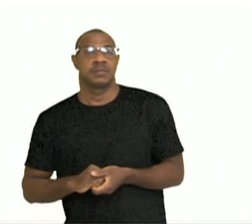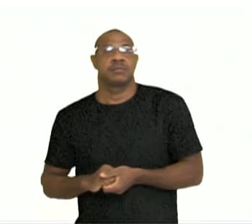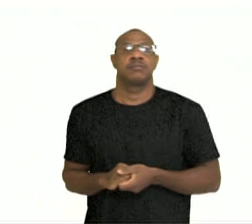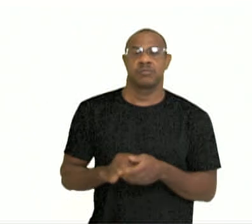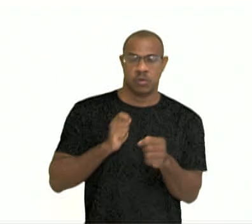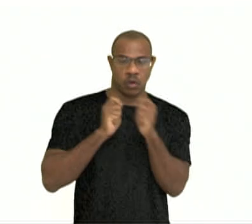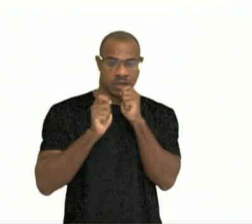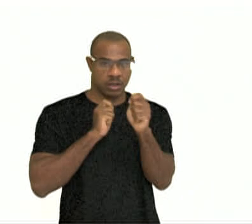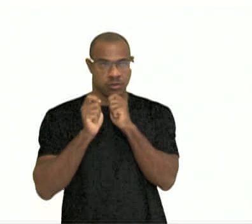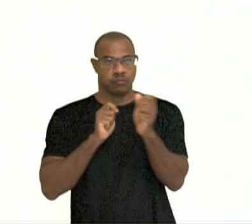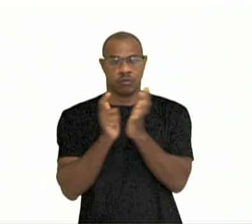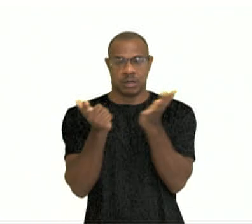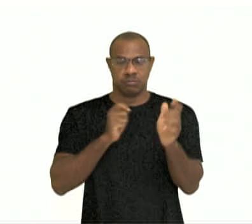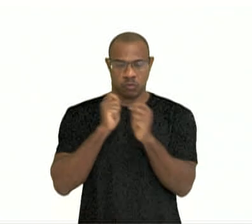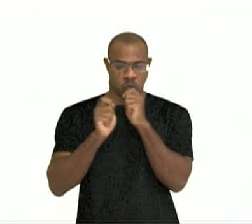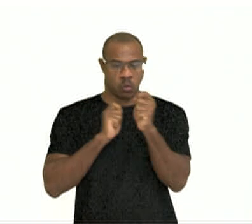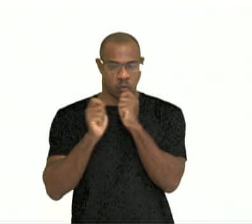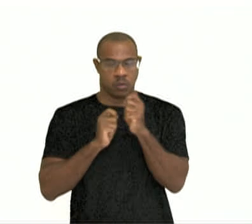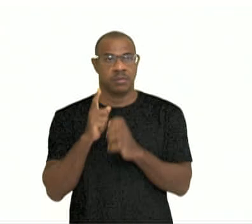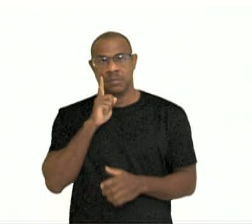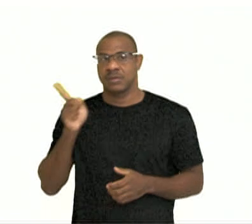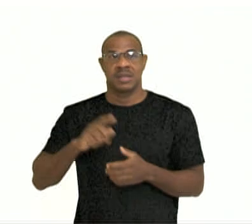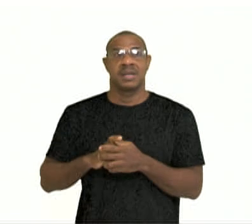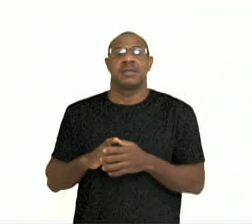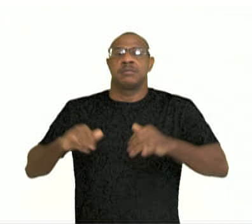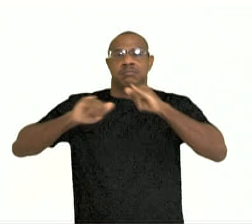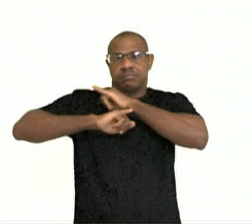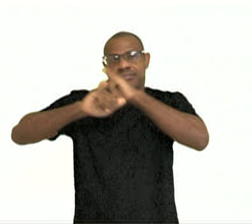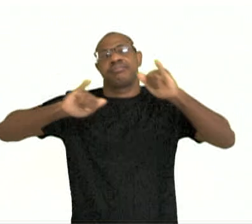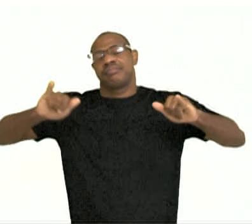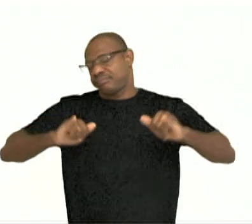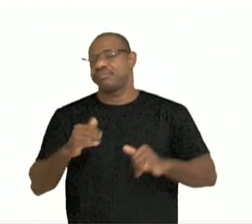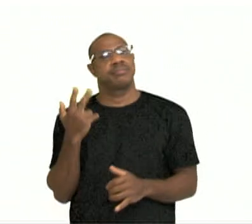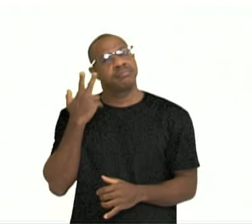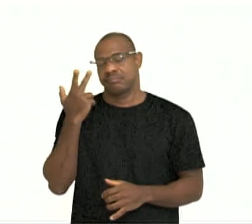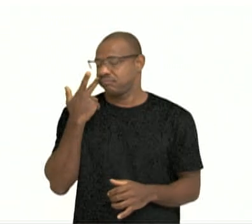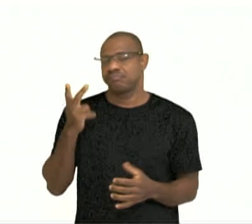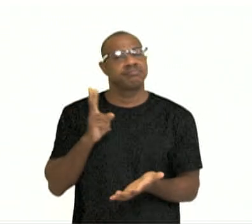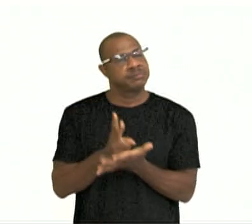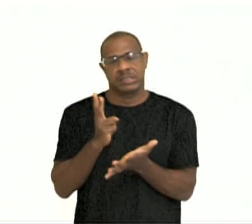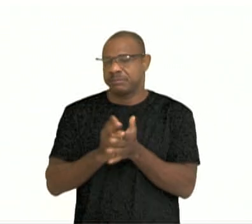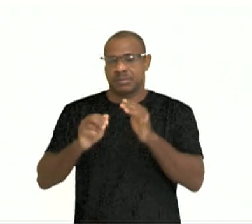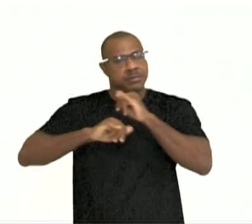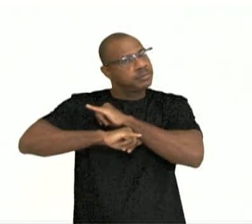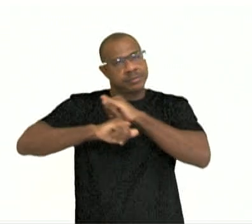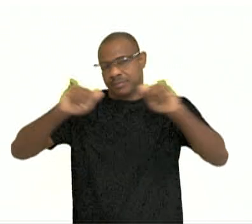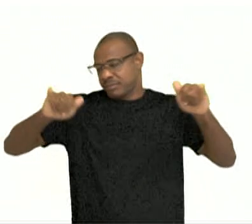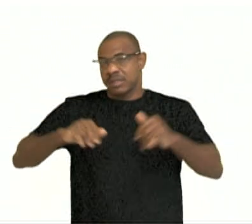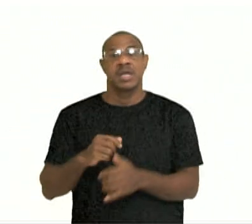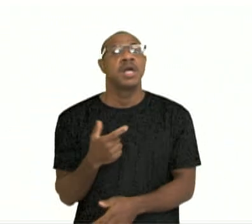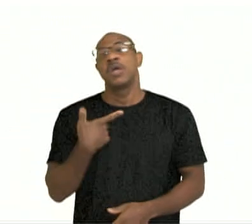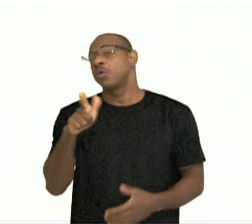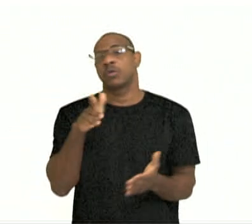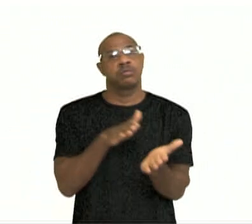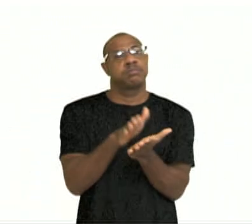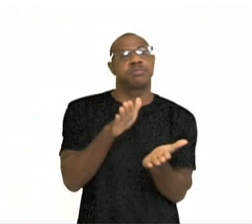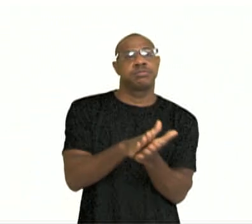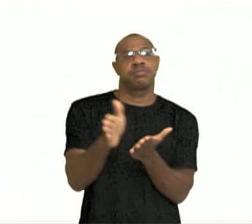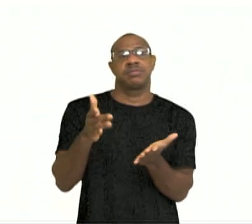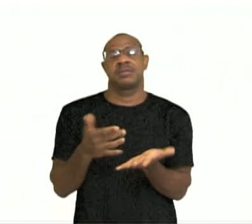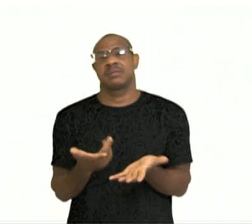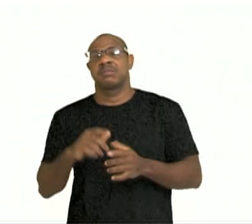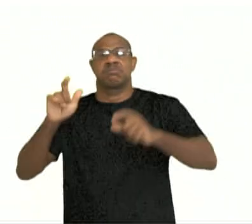Jornalística. Normalmente, as notícias circulam em jornais, revistas e outros periódicos impressos,